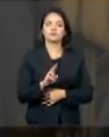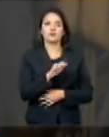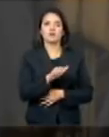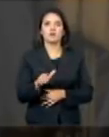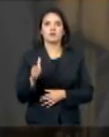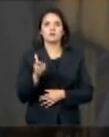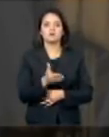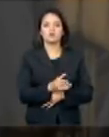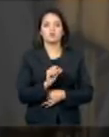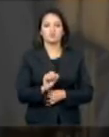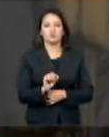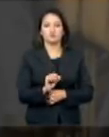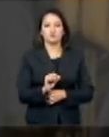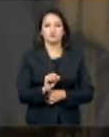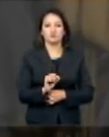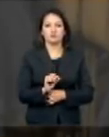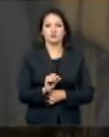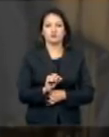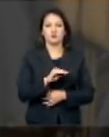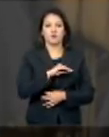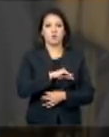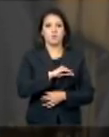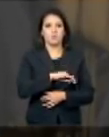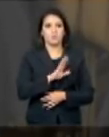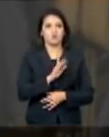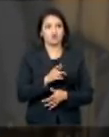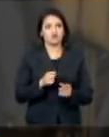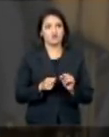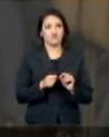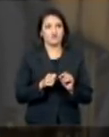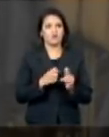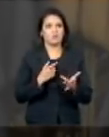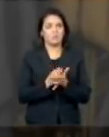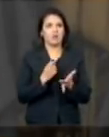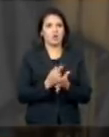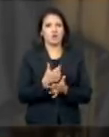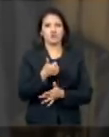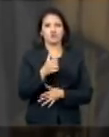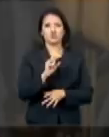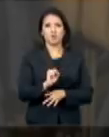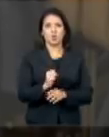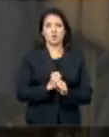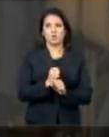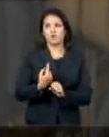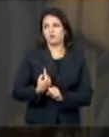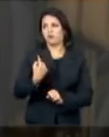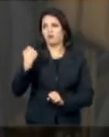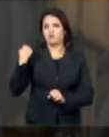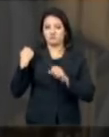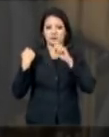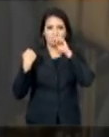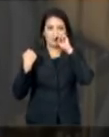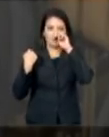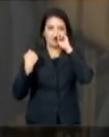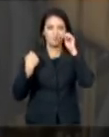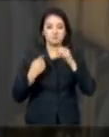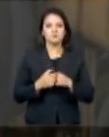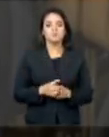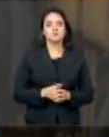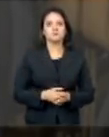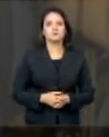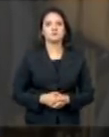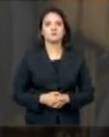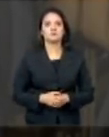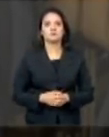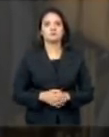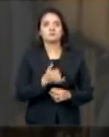extremamente um pagamento já feito então há 18 anos naquela época o terceiro caso o mandado de segurança 22